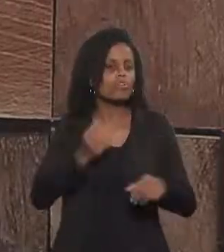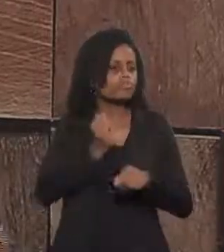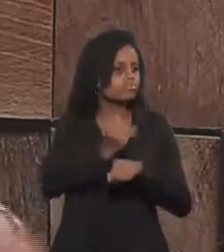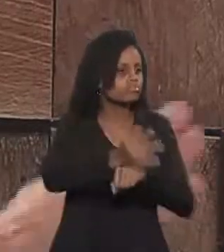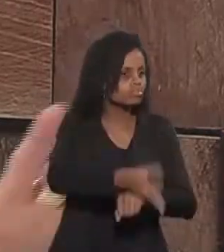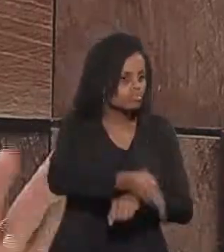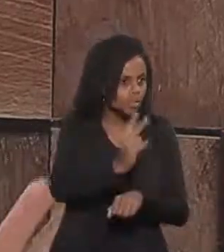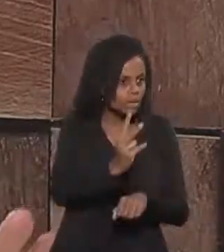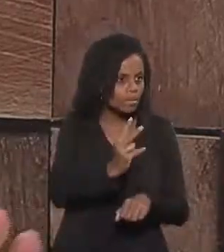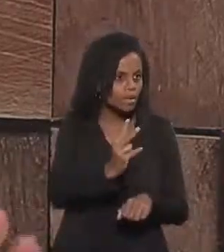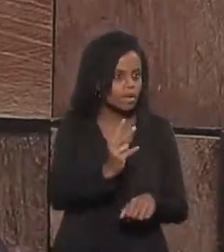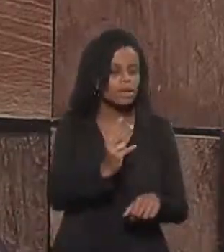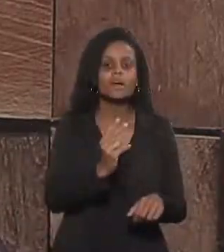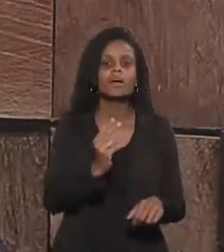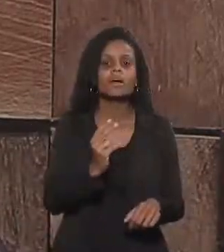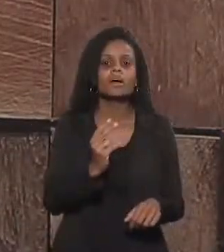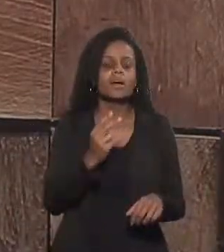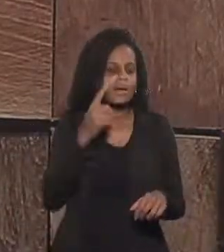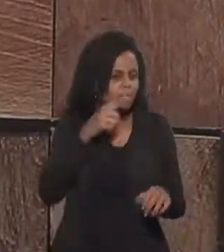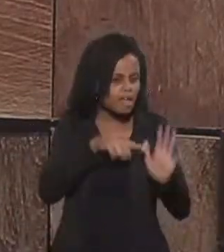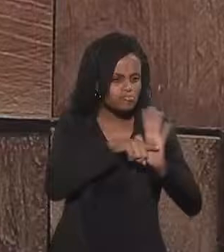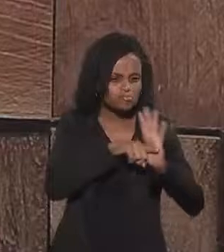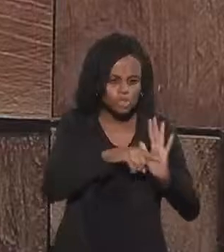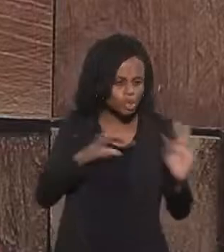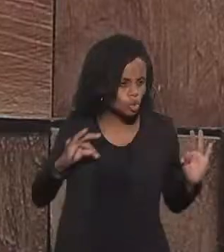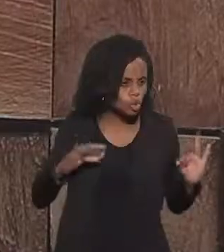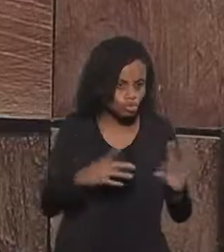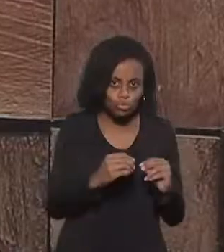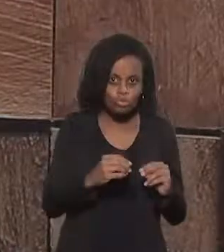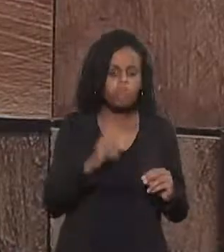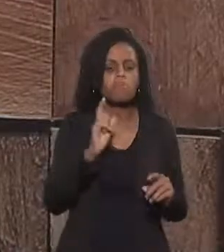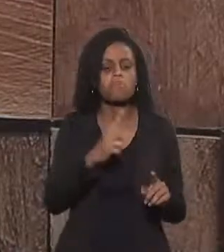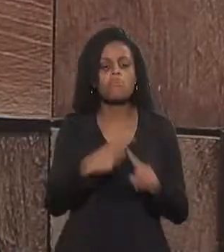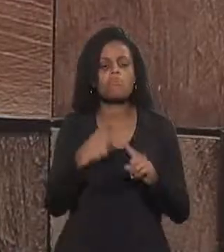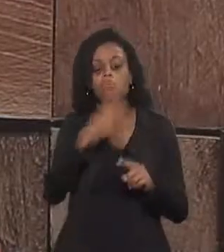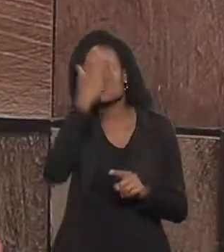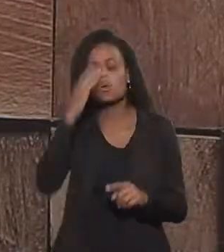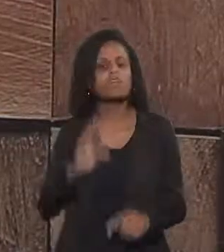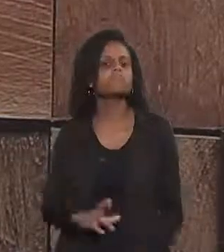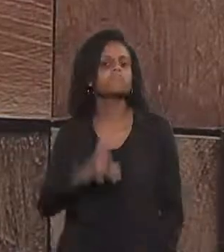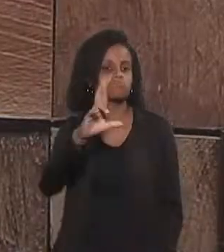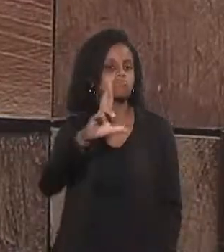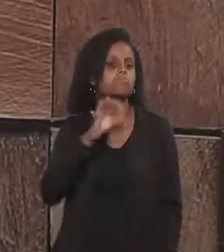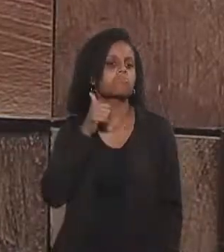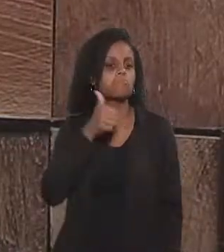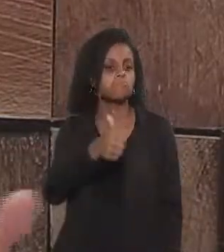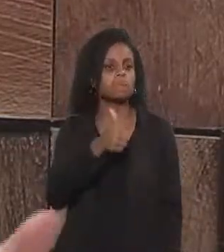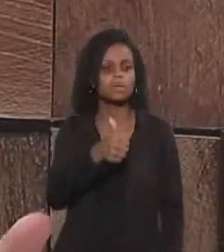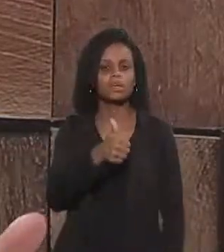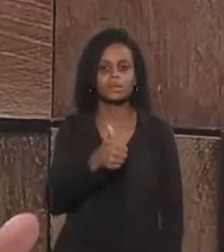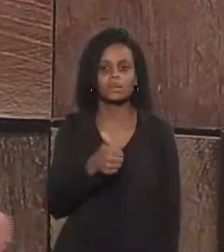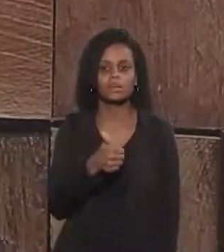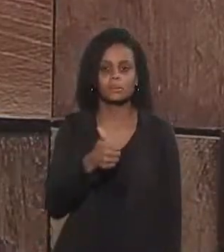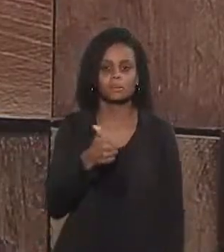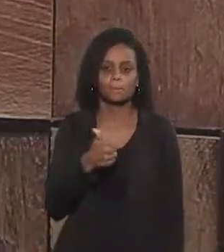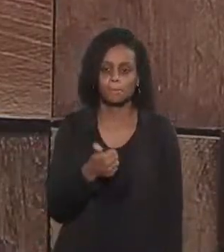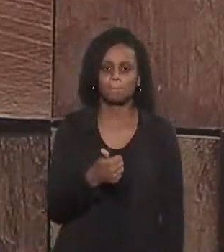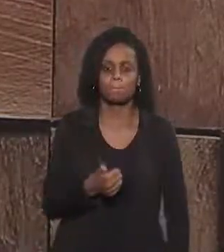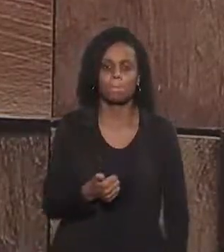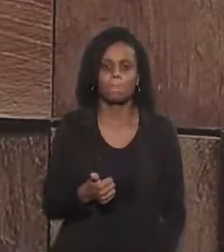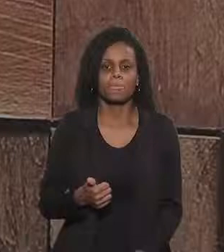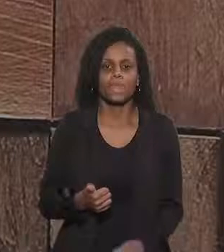chegar oi, acabou, ir embora, é porque é uma pessoa responsável. Então eles dão valor a isso, a você encarar, não como emprego, e sim